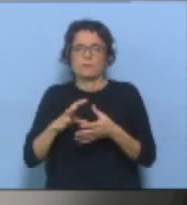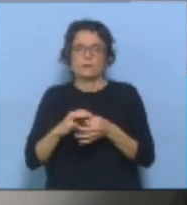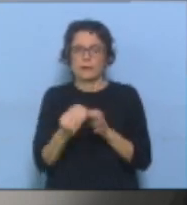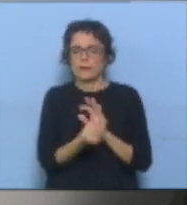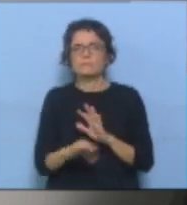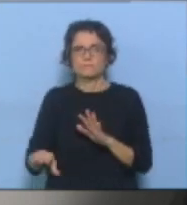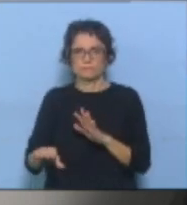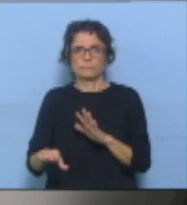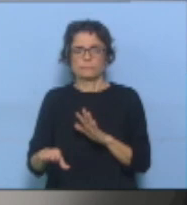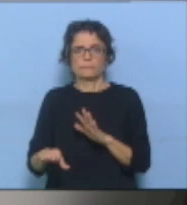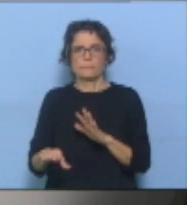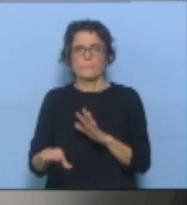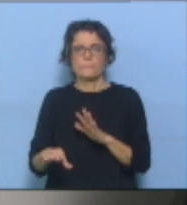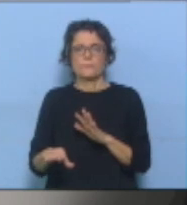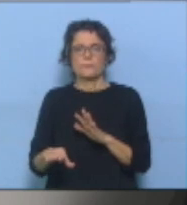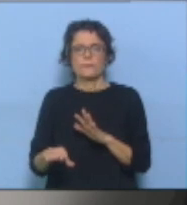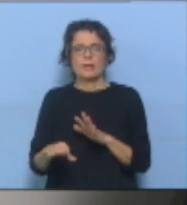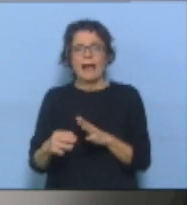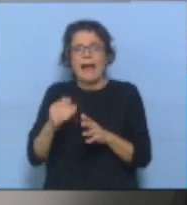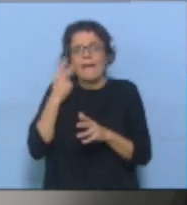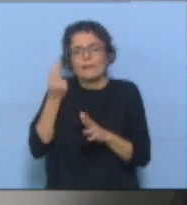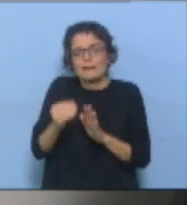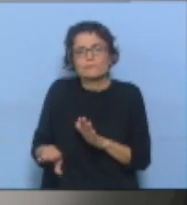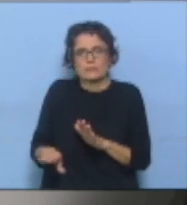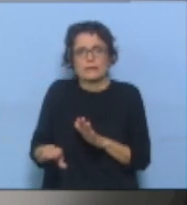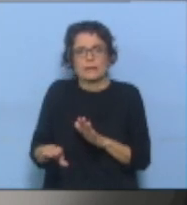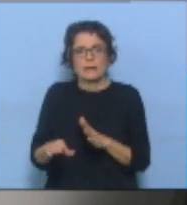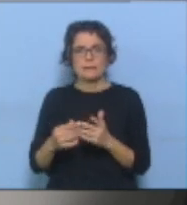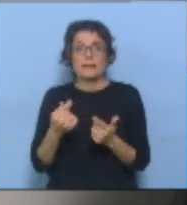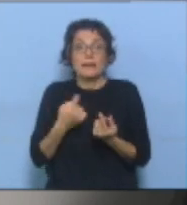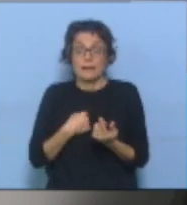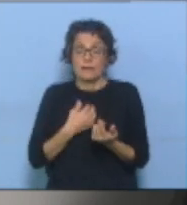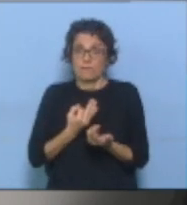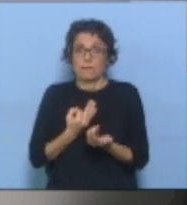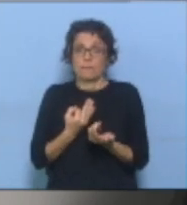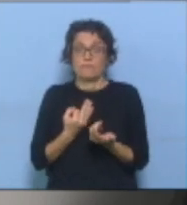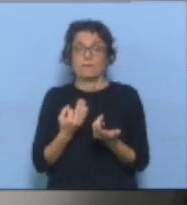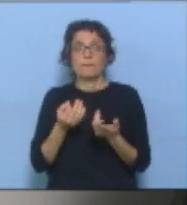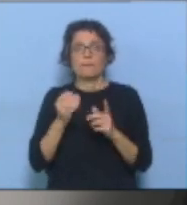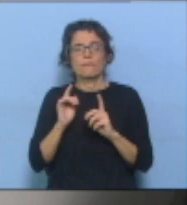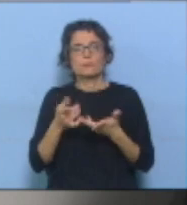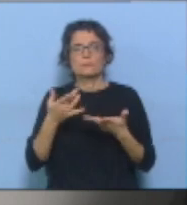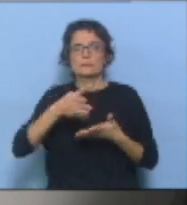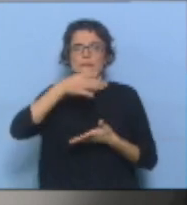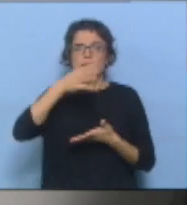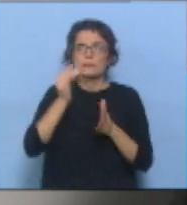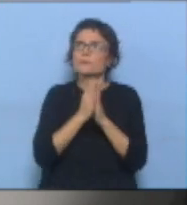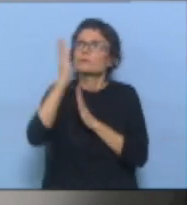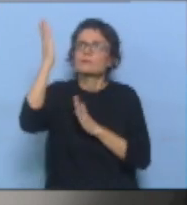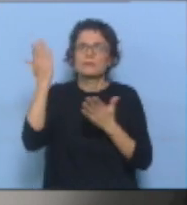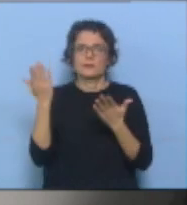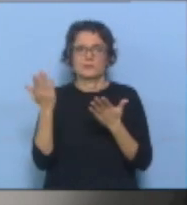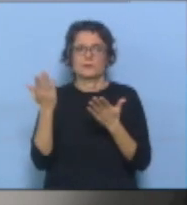sim, eu acho que os primeiros diálogos que eu comecei a ter com Deus e com o cristianismo, eu acho que eu